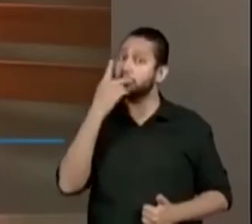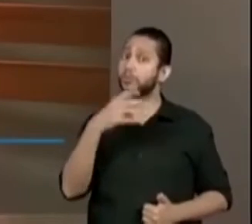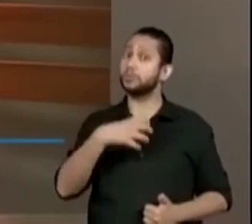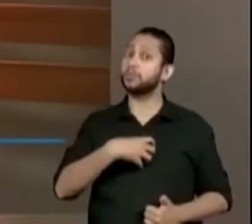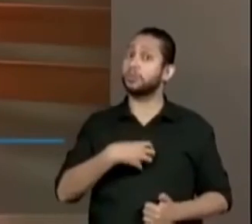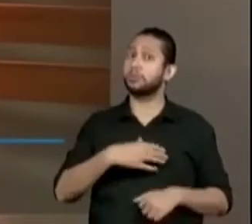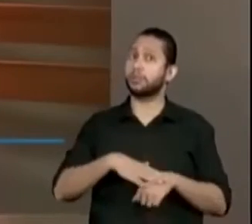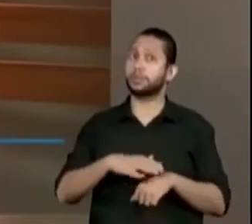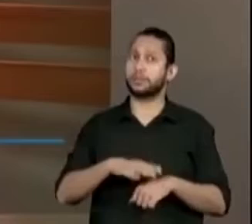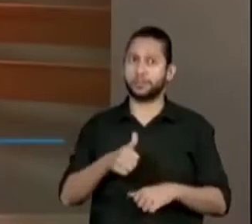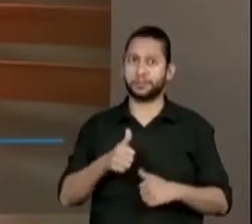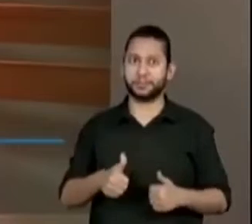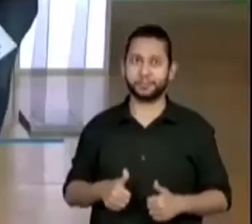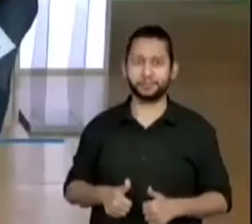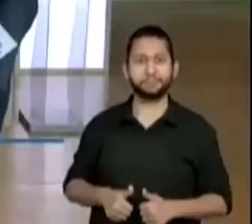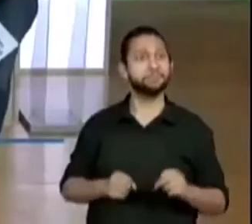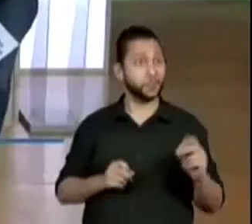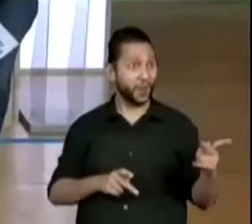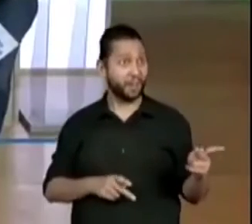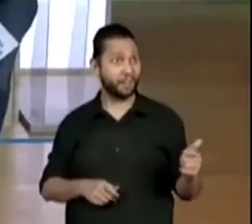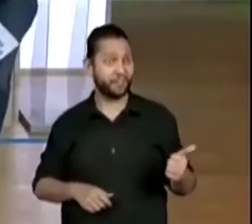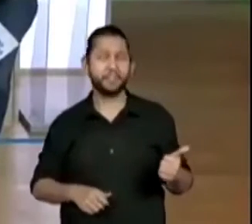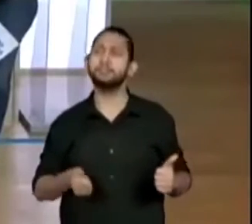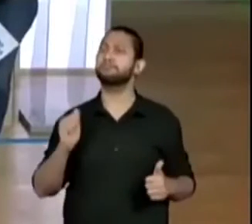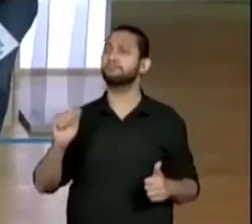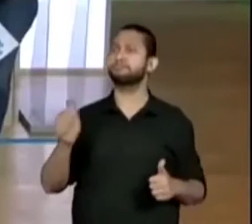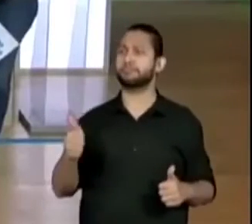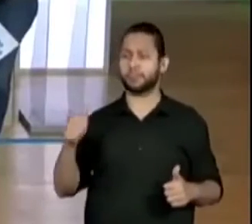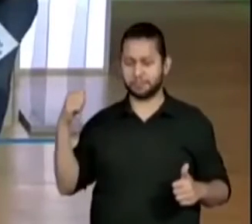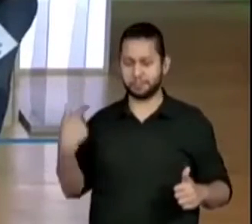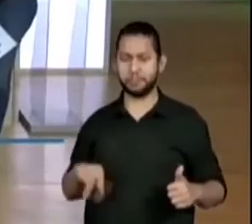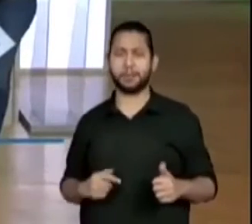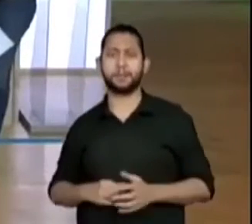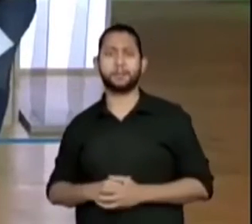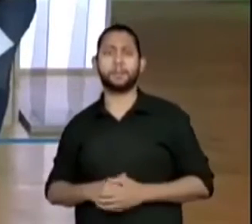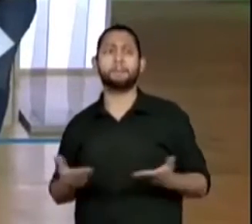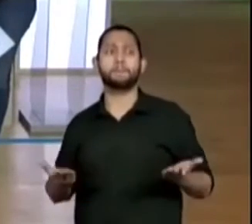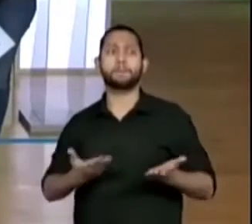que vocês estão fazendo aí, né, Pro? Isso mesmo. E aí, pra